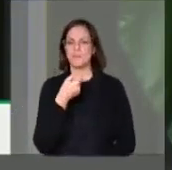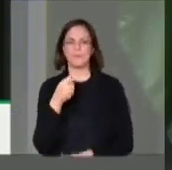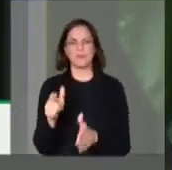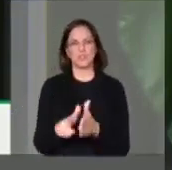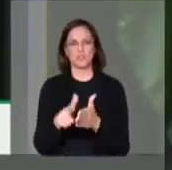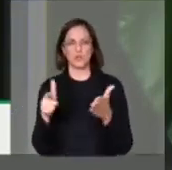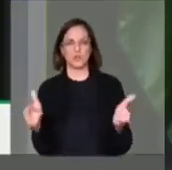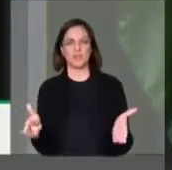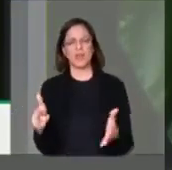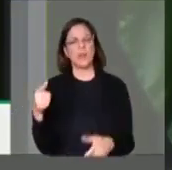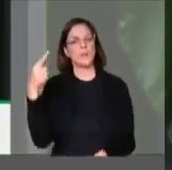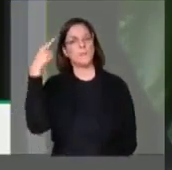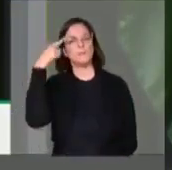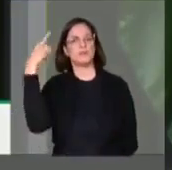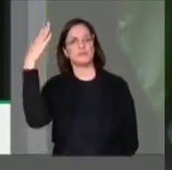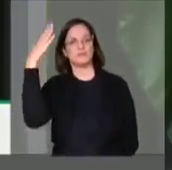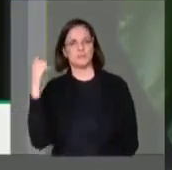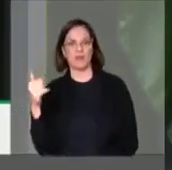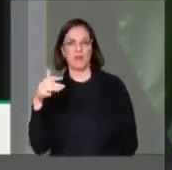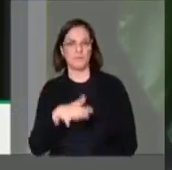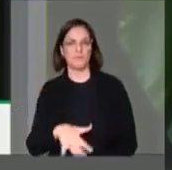na área do direito,